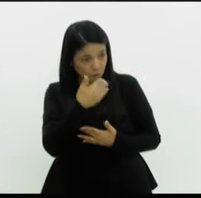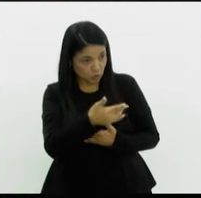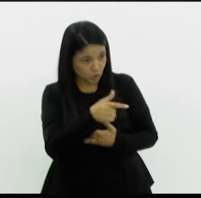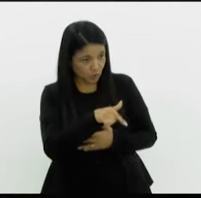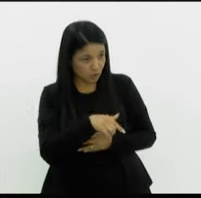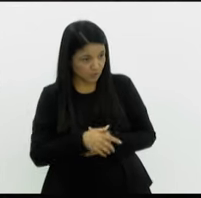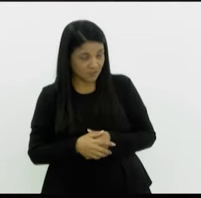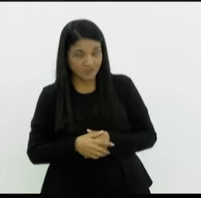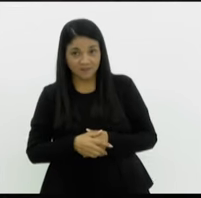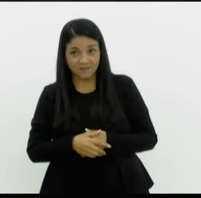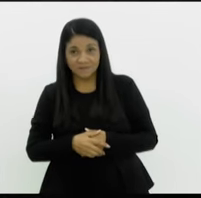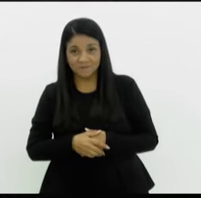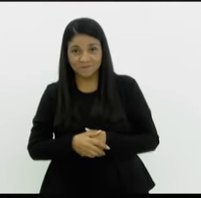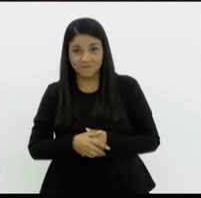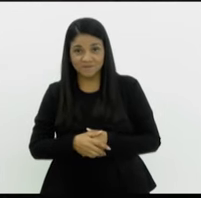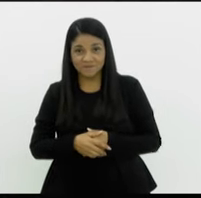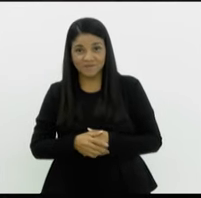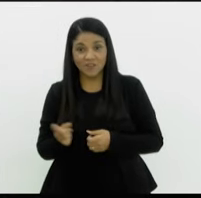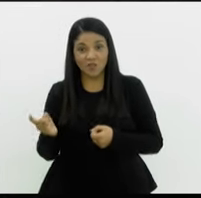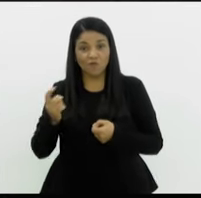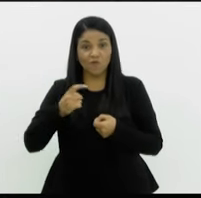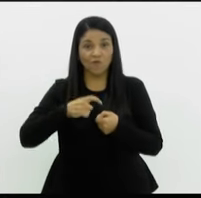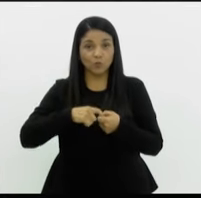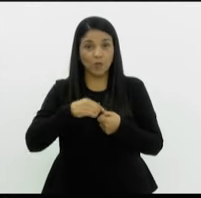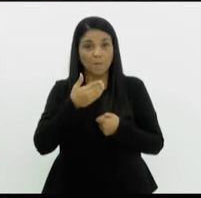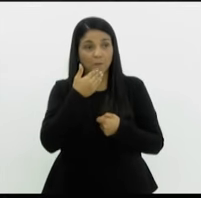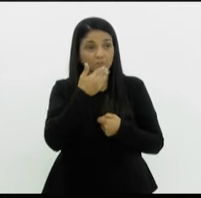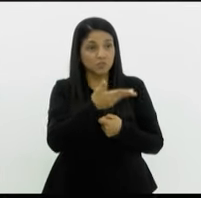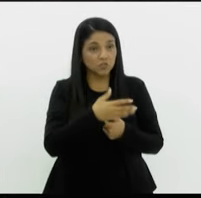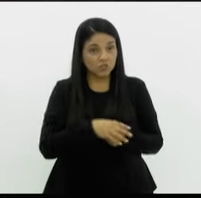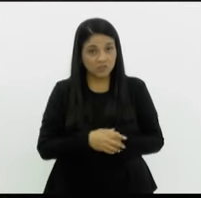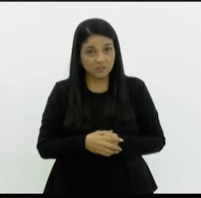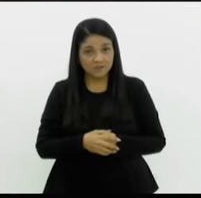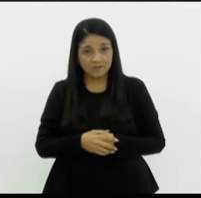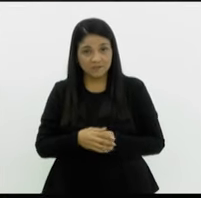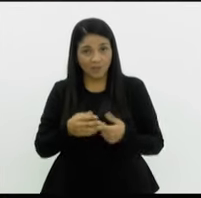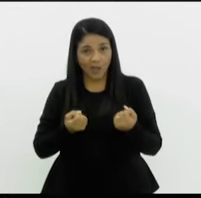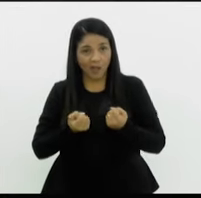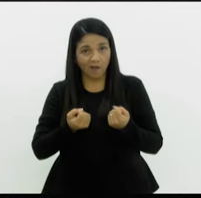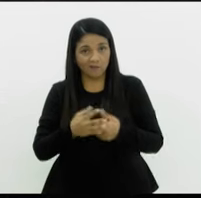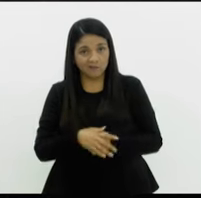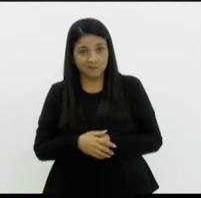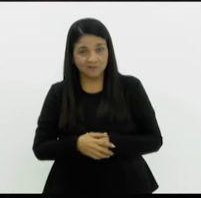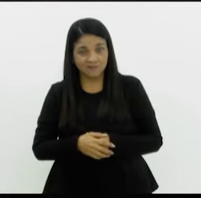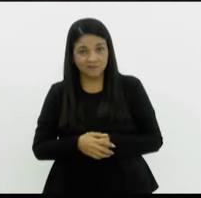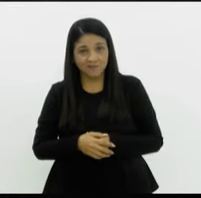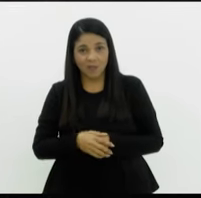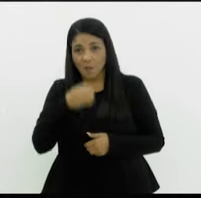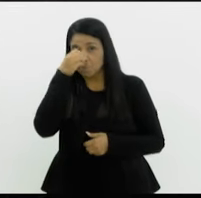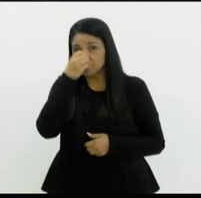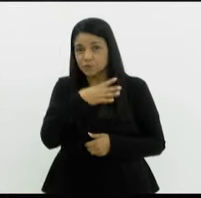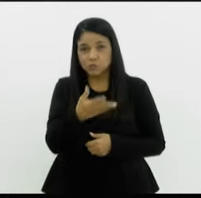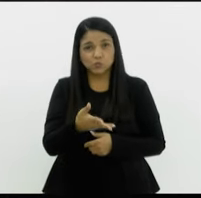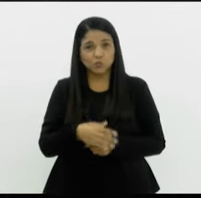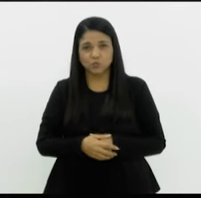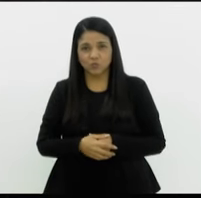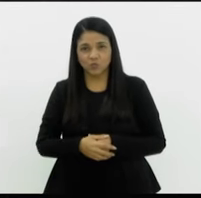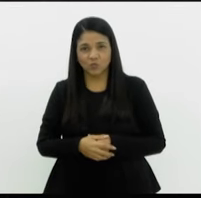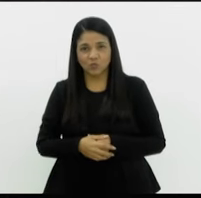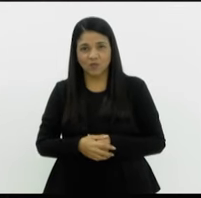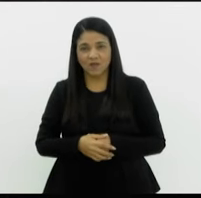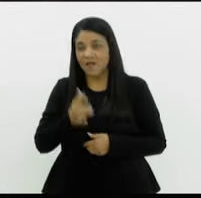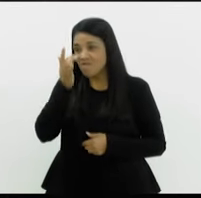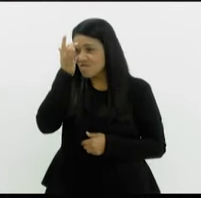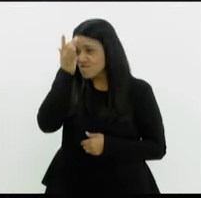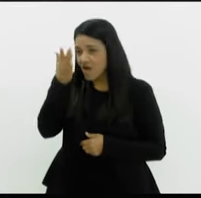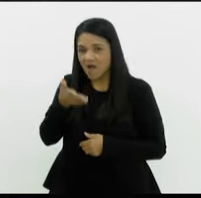presidente, a pessoa vai ter que voltar para poder pedir. Isso é um absurdo. Isso é facilitar a vida de quem quer